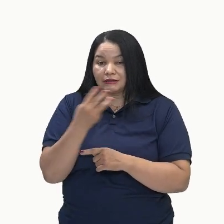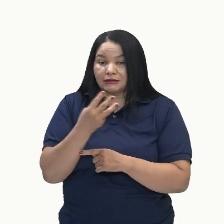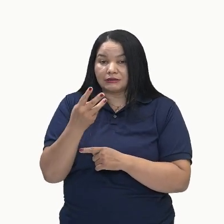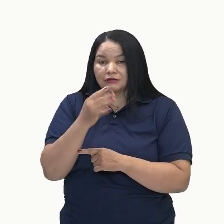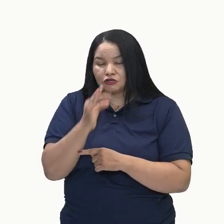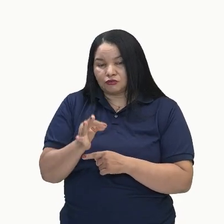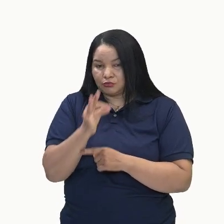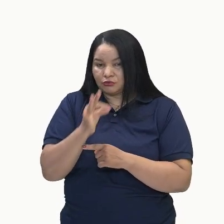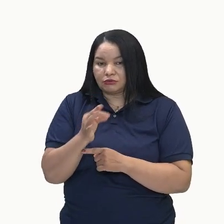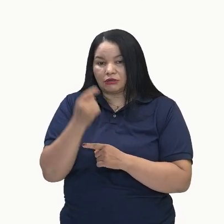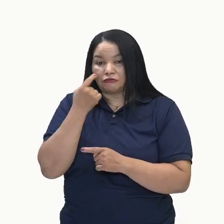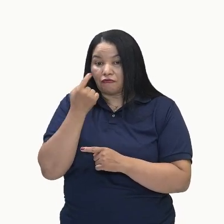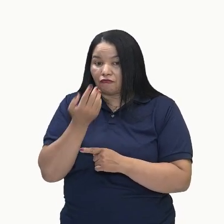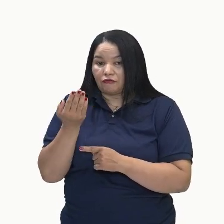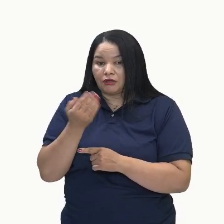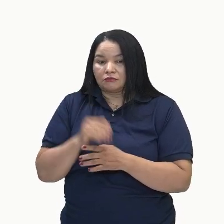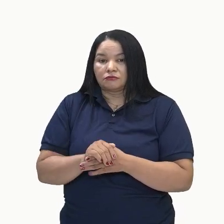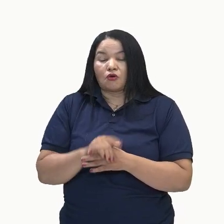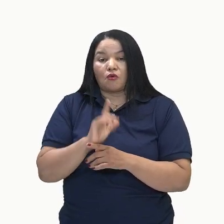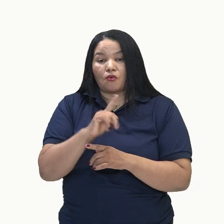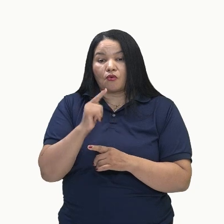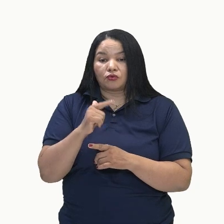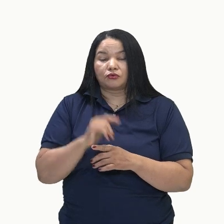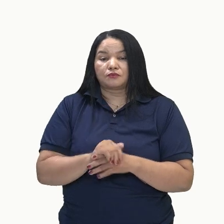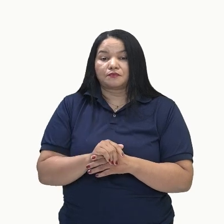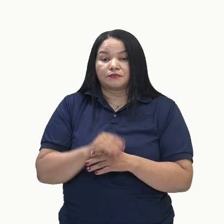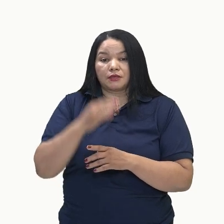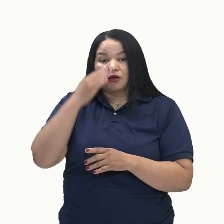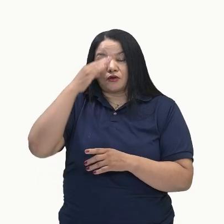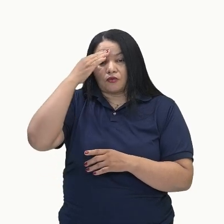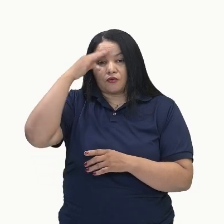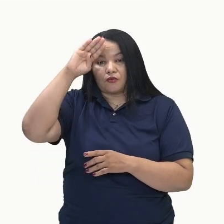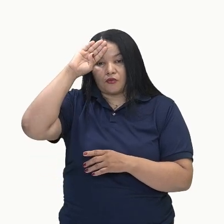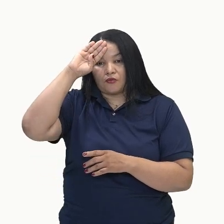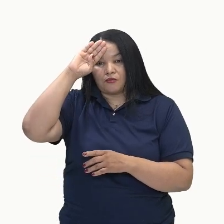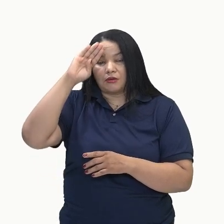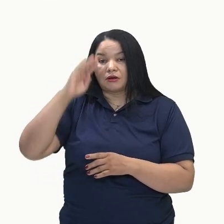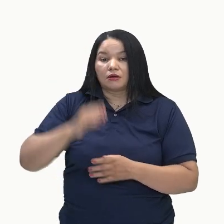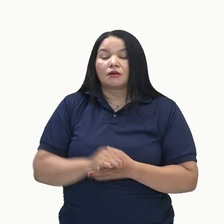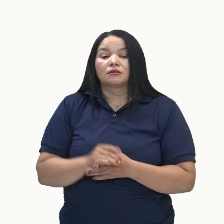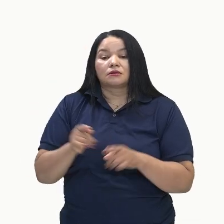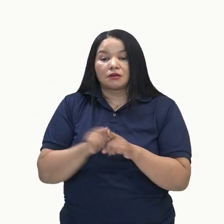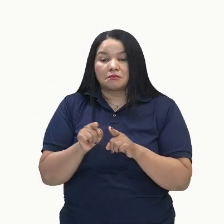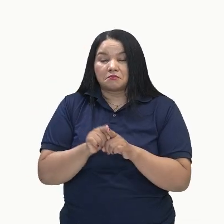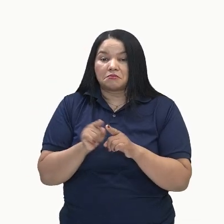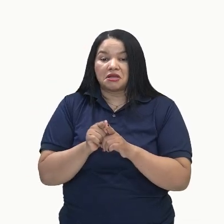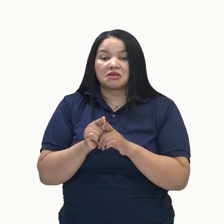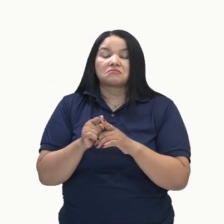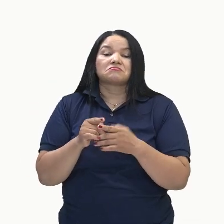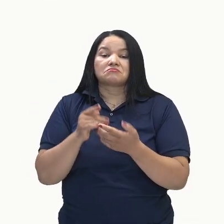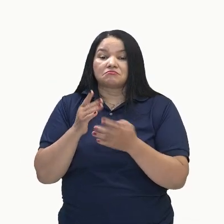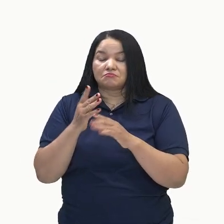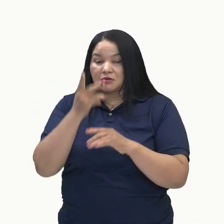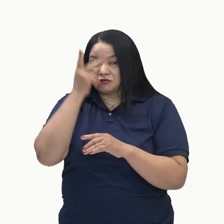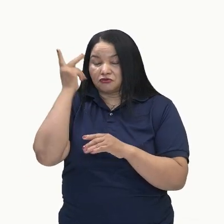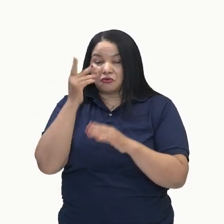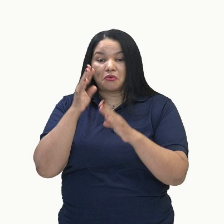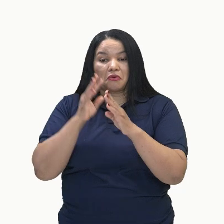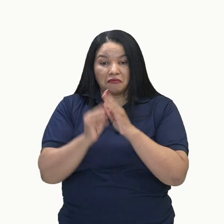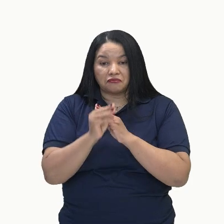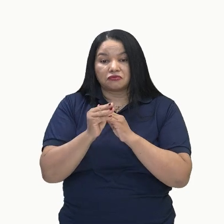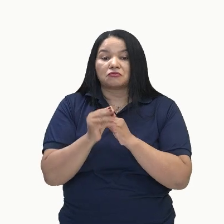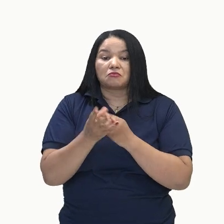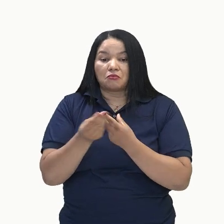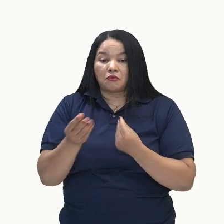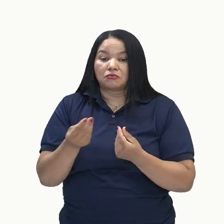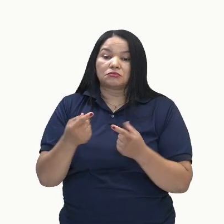33%. Olha só, Cuba também, né? Tendo aí a origem de refugiados, né, com grande quantidade